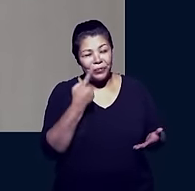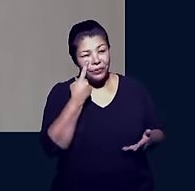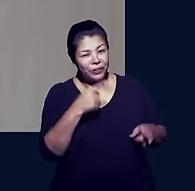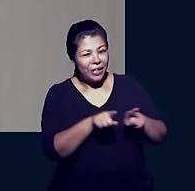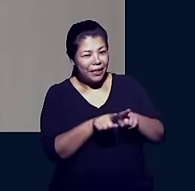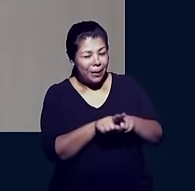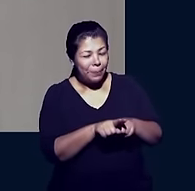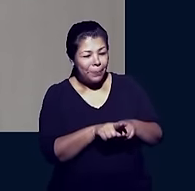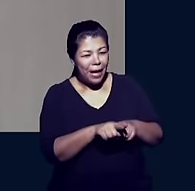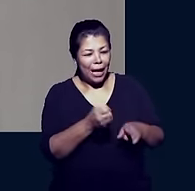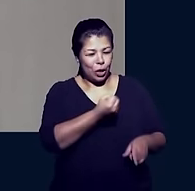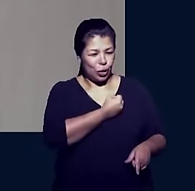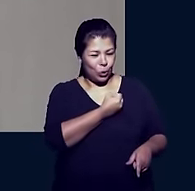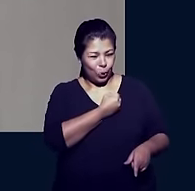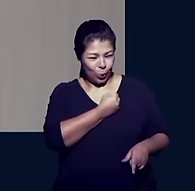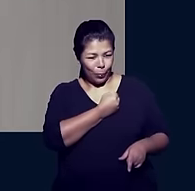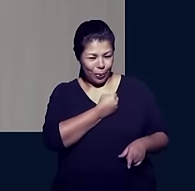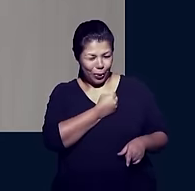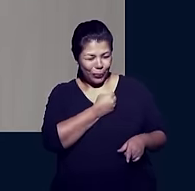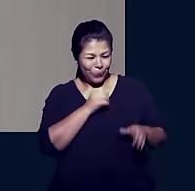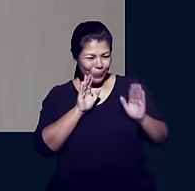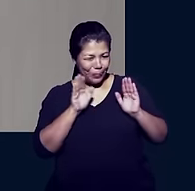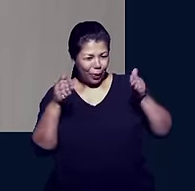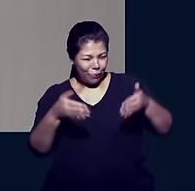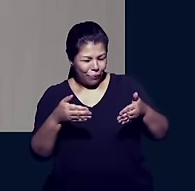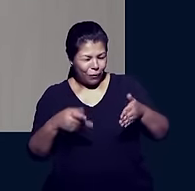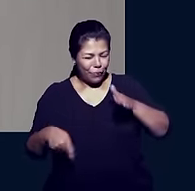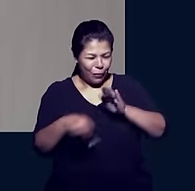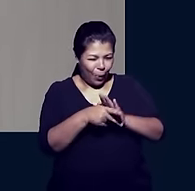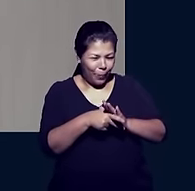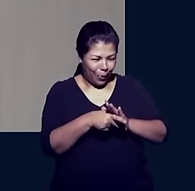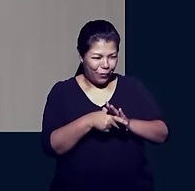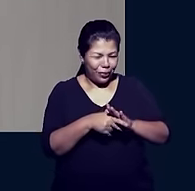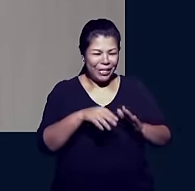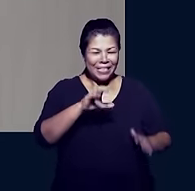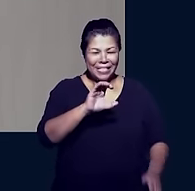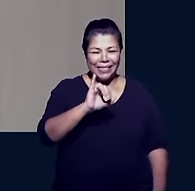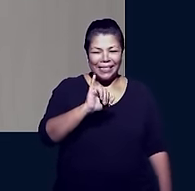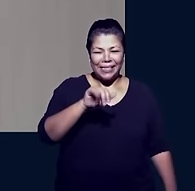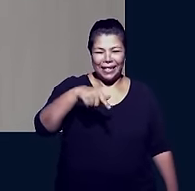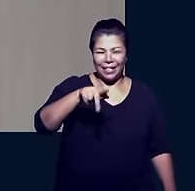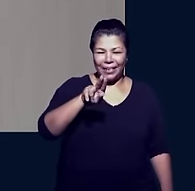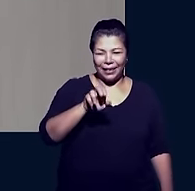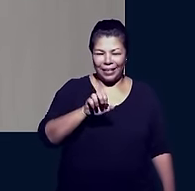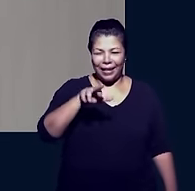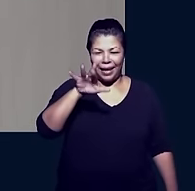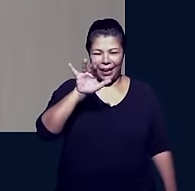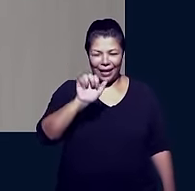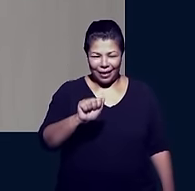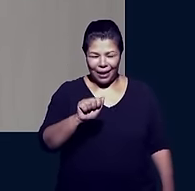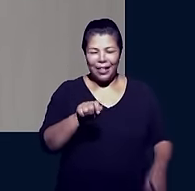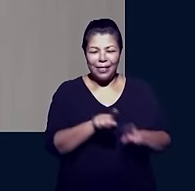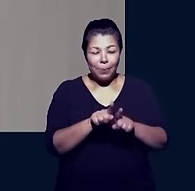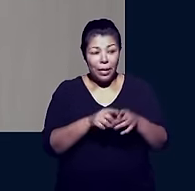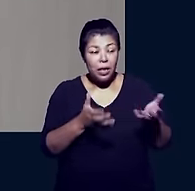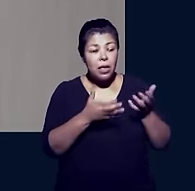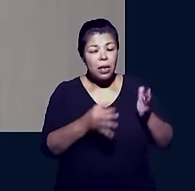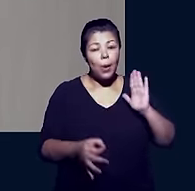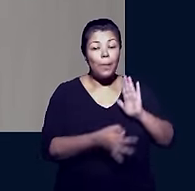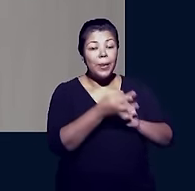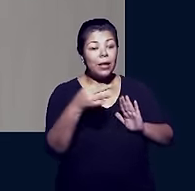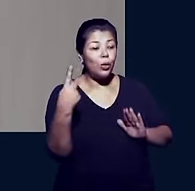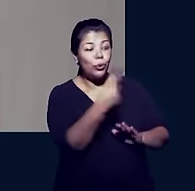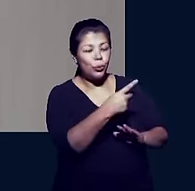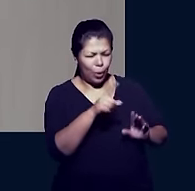nosso estrategista eh tá dois desvios padrão abaixo da Média né quando você olha pi Então queria ouvir aí sua opinião é para